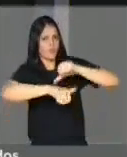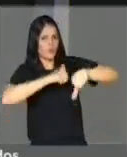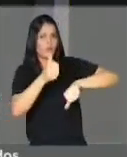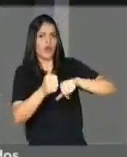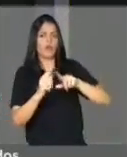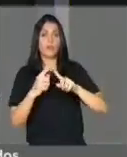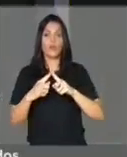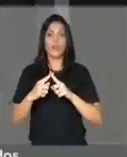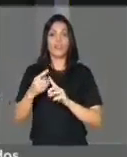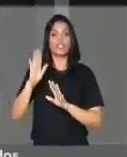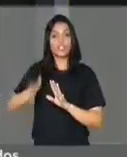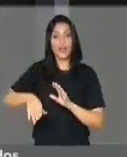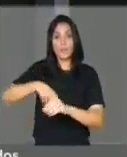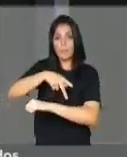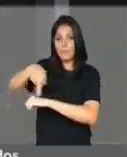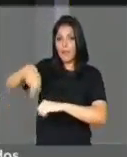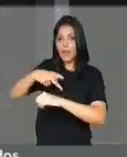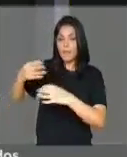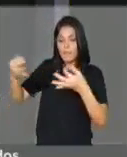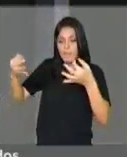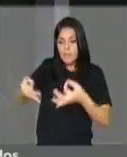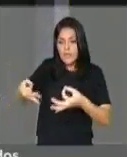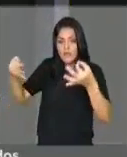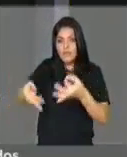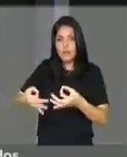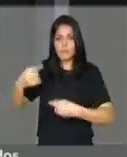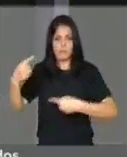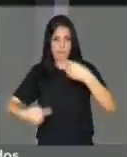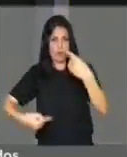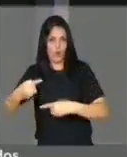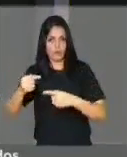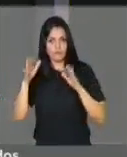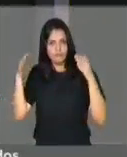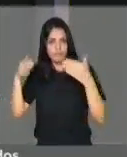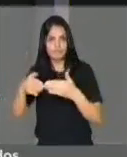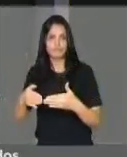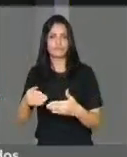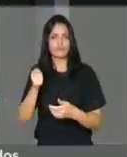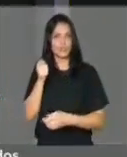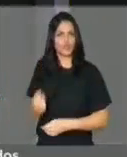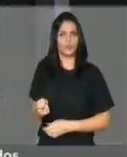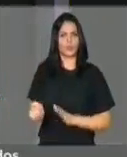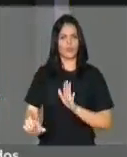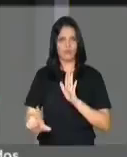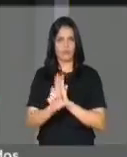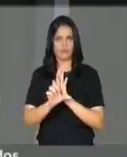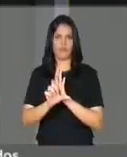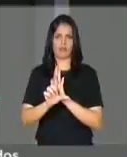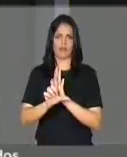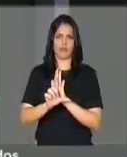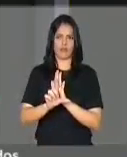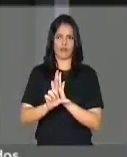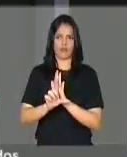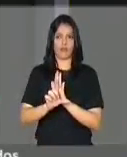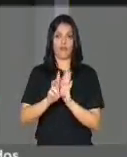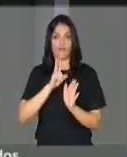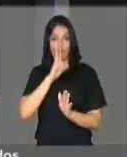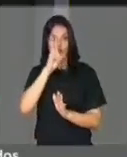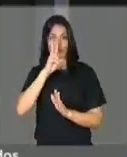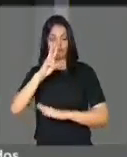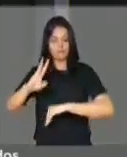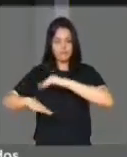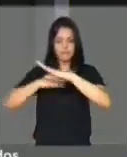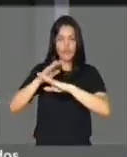o que fizeram os países que aprimoraram as políticas públicas, endureceram a lei, fortaleceram